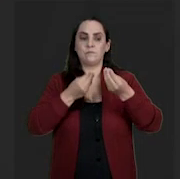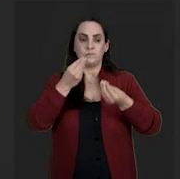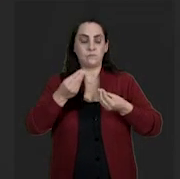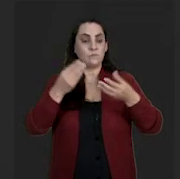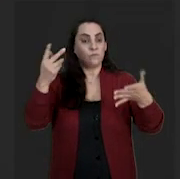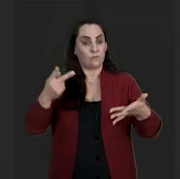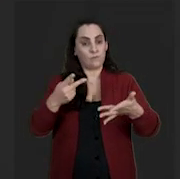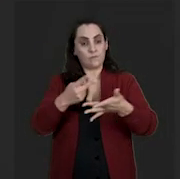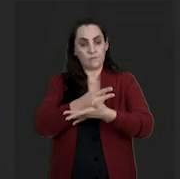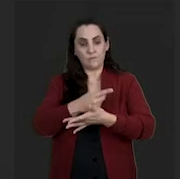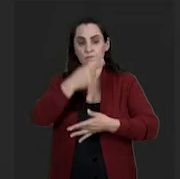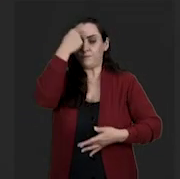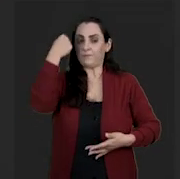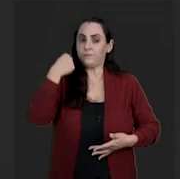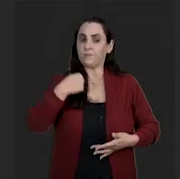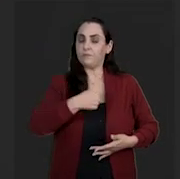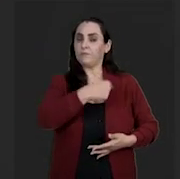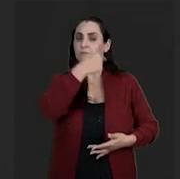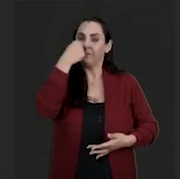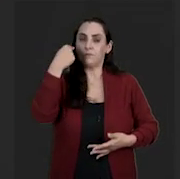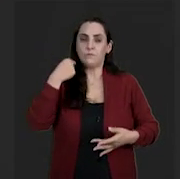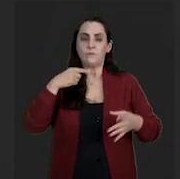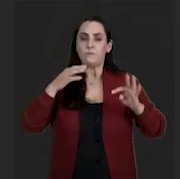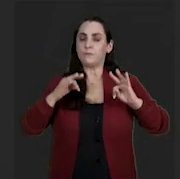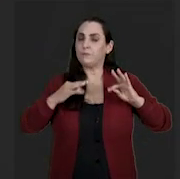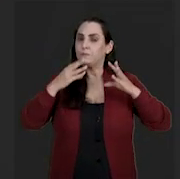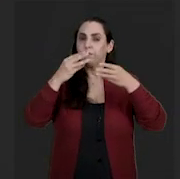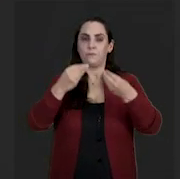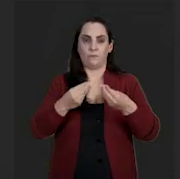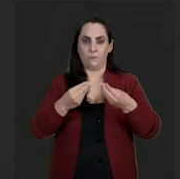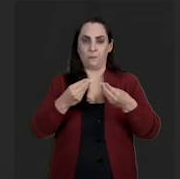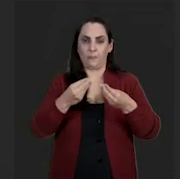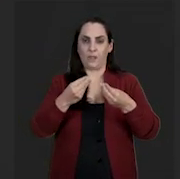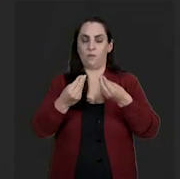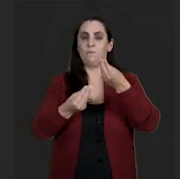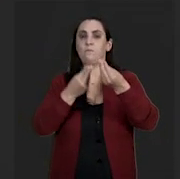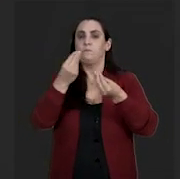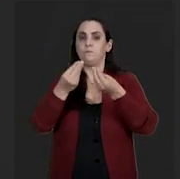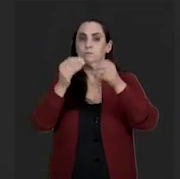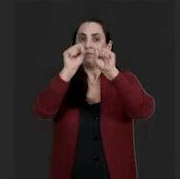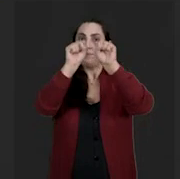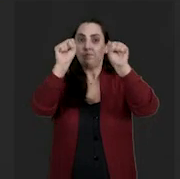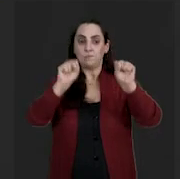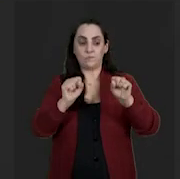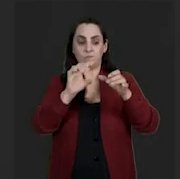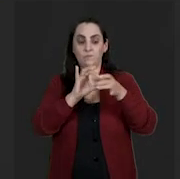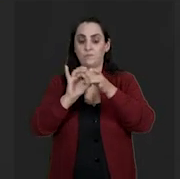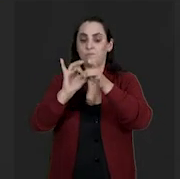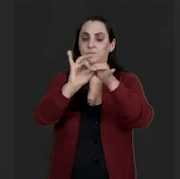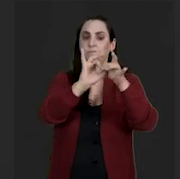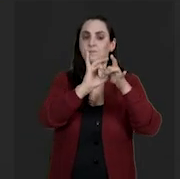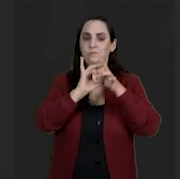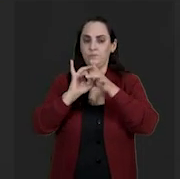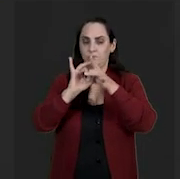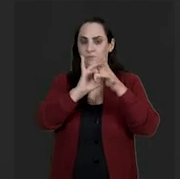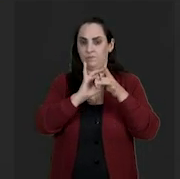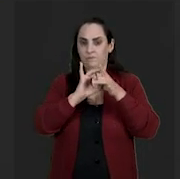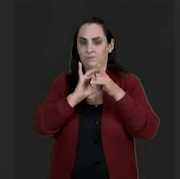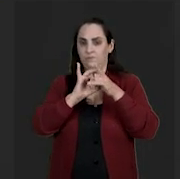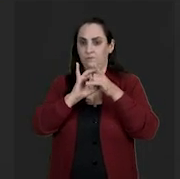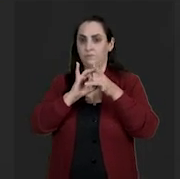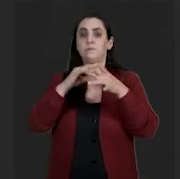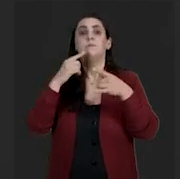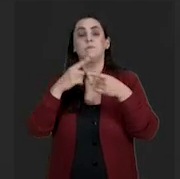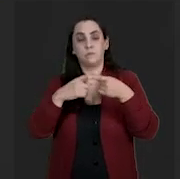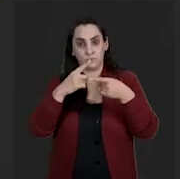ocorre, a circulação, a excreção e como que esses sistemas estão integrados, porque eles sim funcionam juntos.